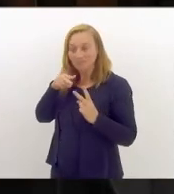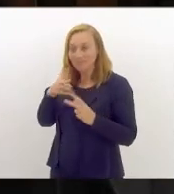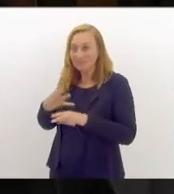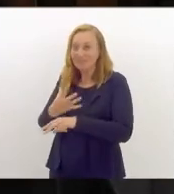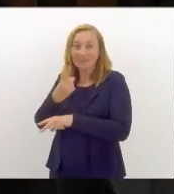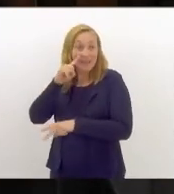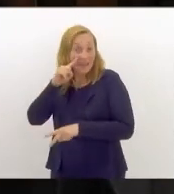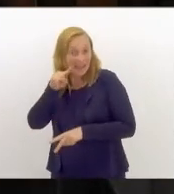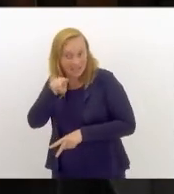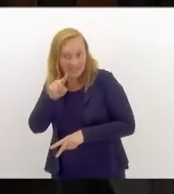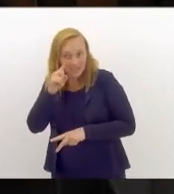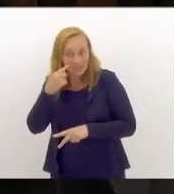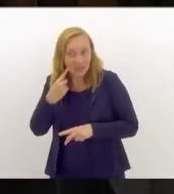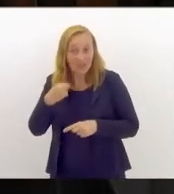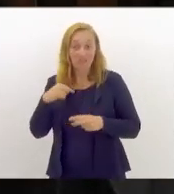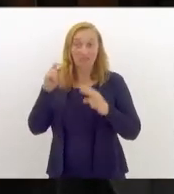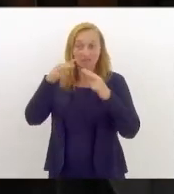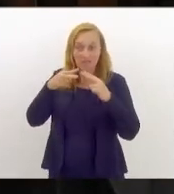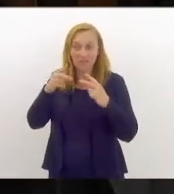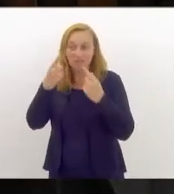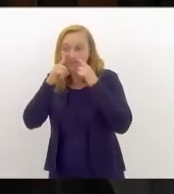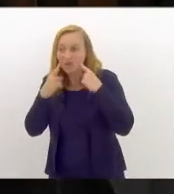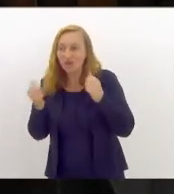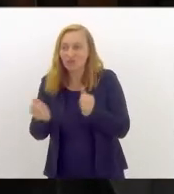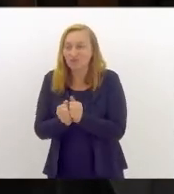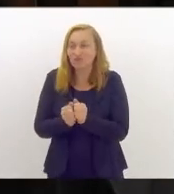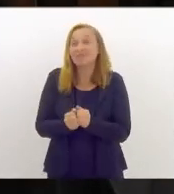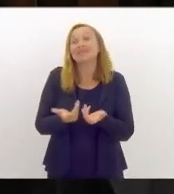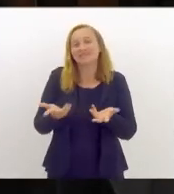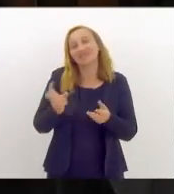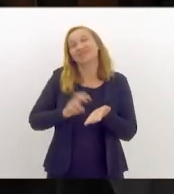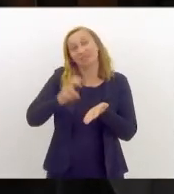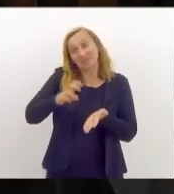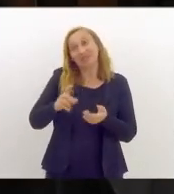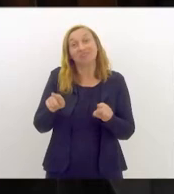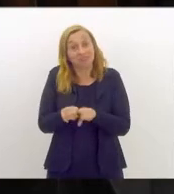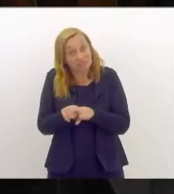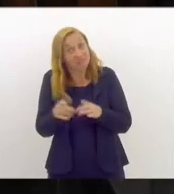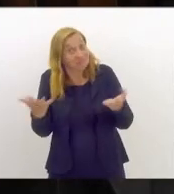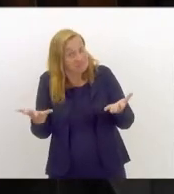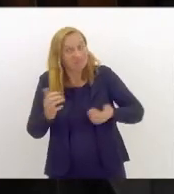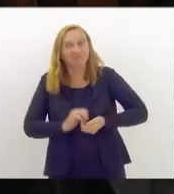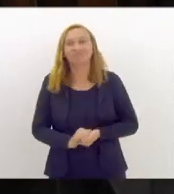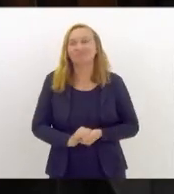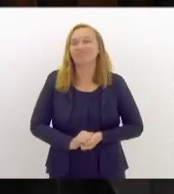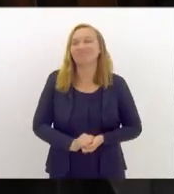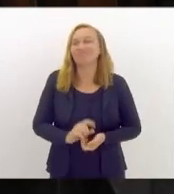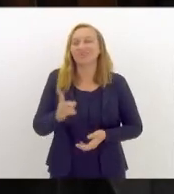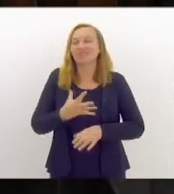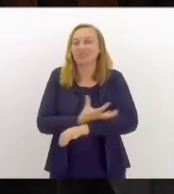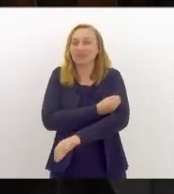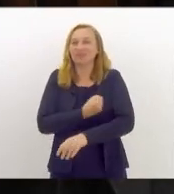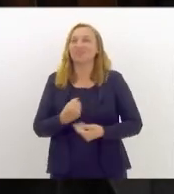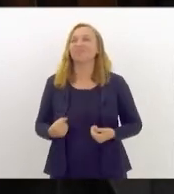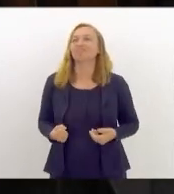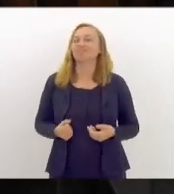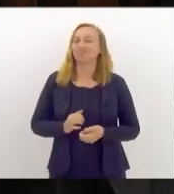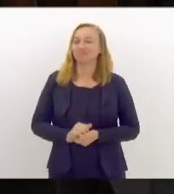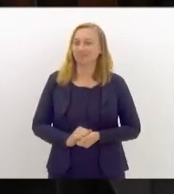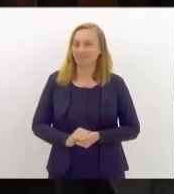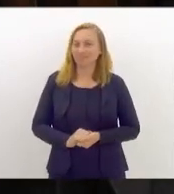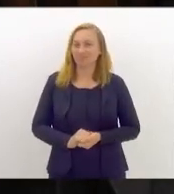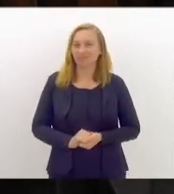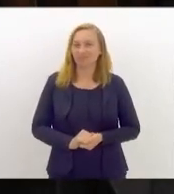eu já sei que ela tá chorando mesmo foi assim na parte da manhã mas tentando não me emocionar eu vou